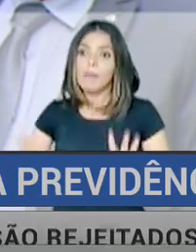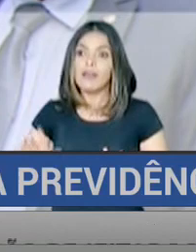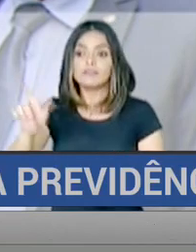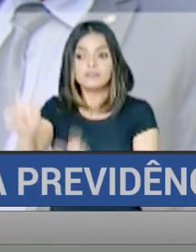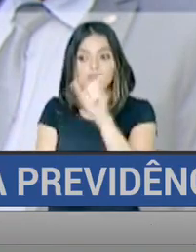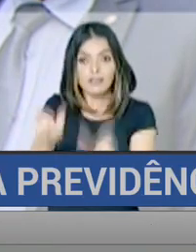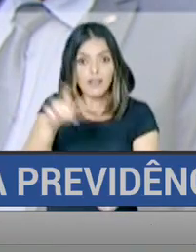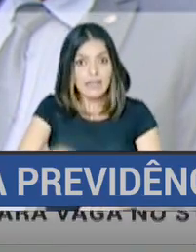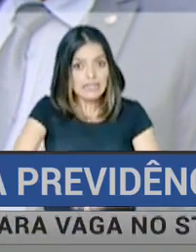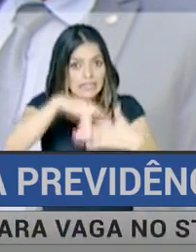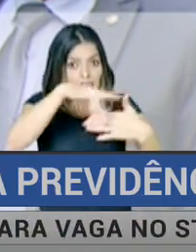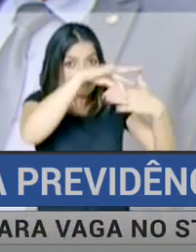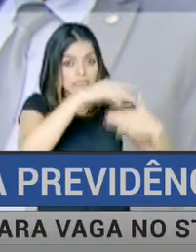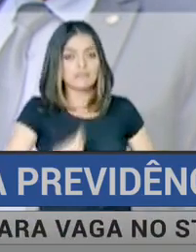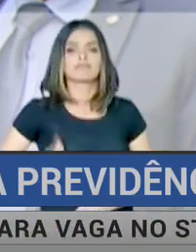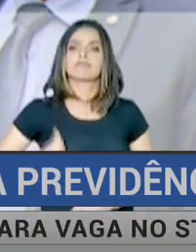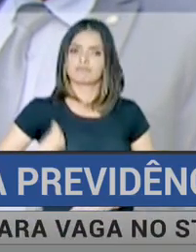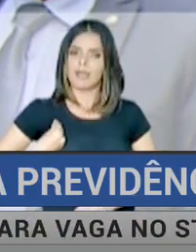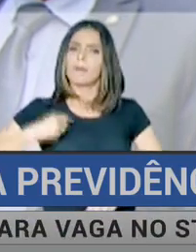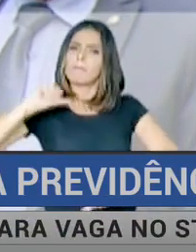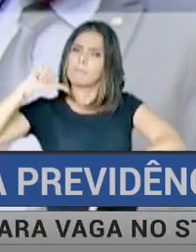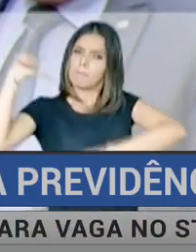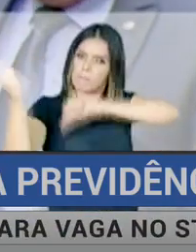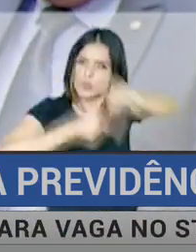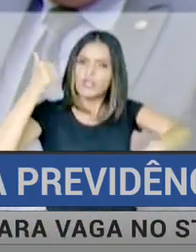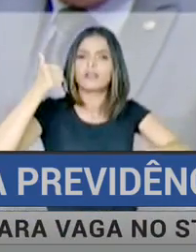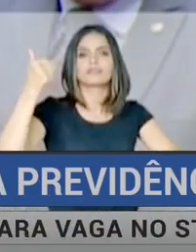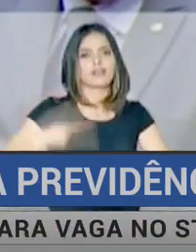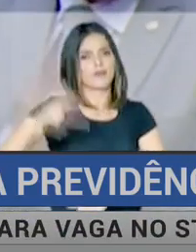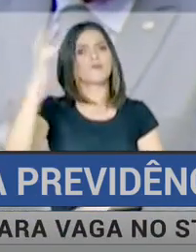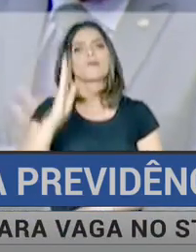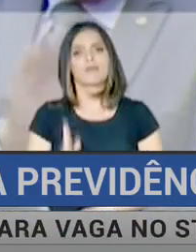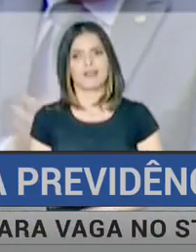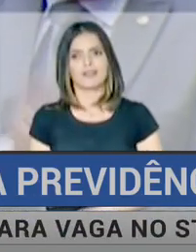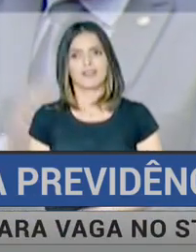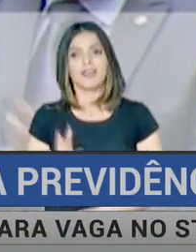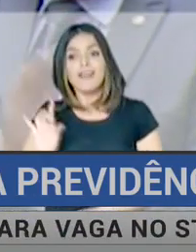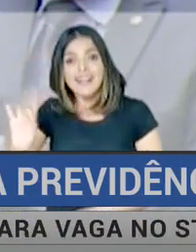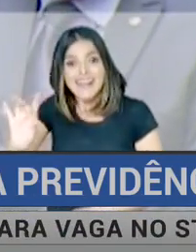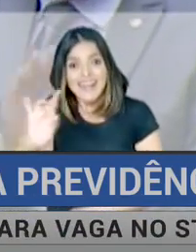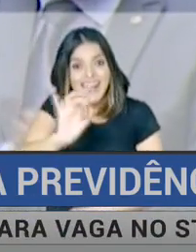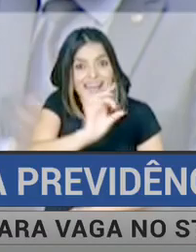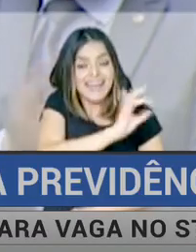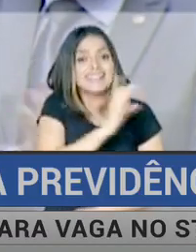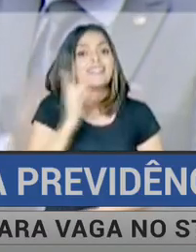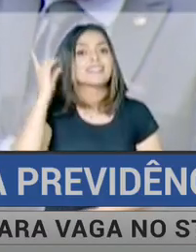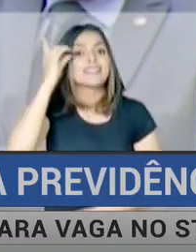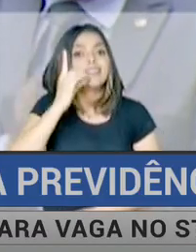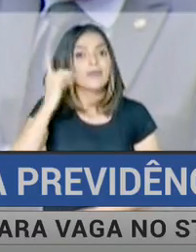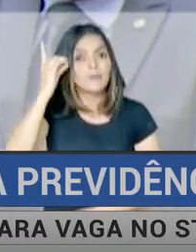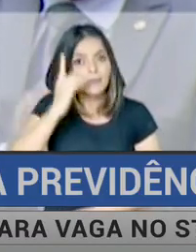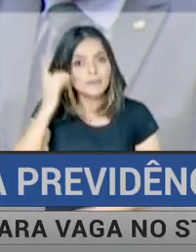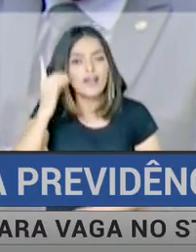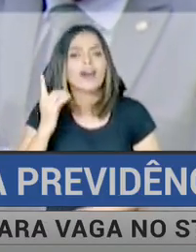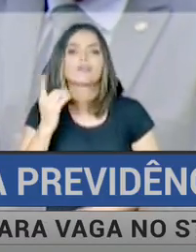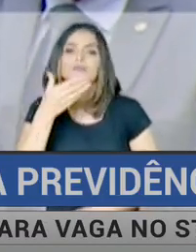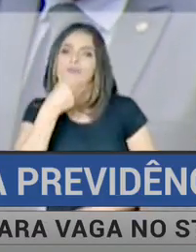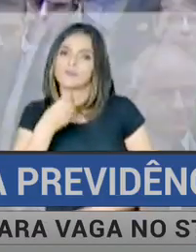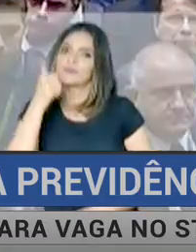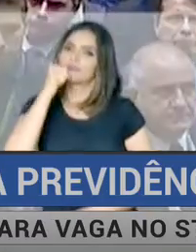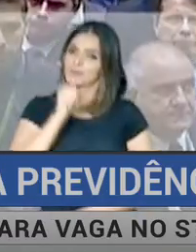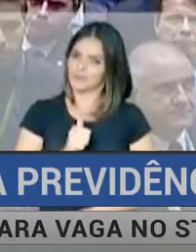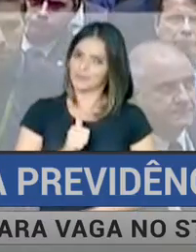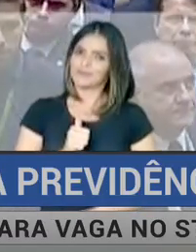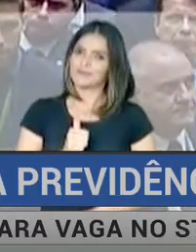esses líderes que estão fazendo as mudanças do Brasil. Junto com cada um dos deputados e cada um das